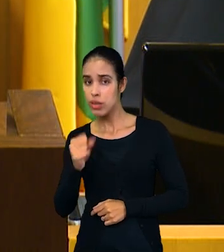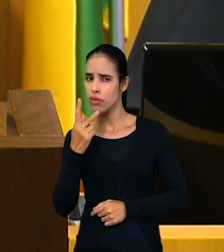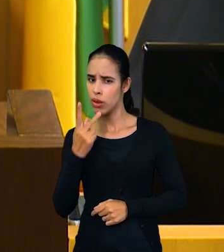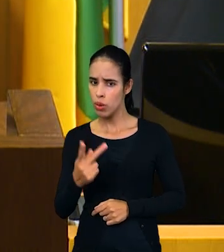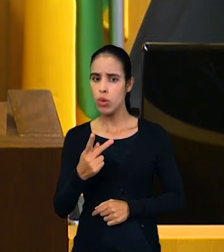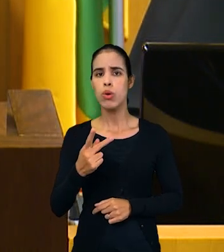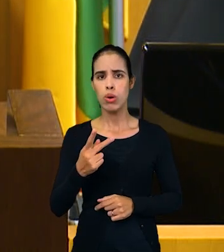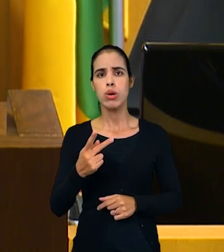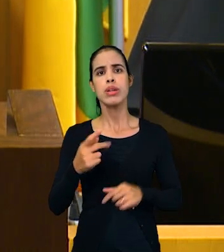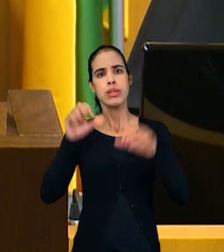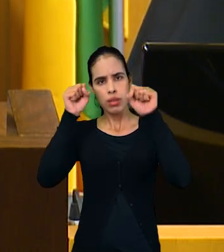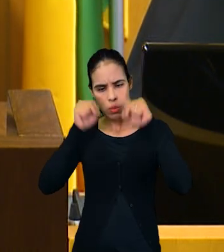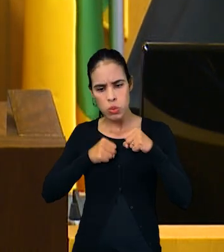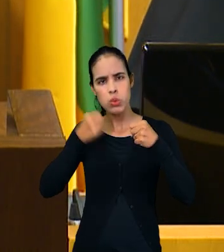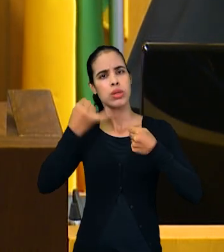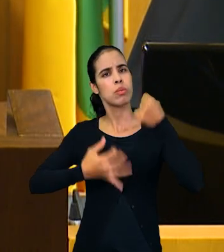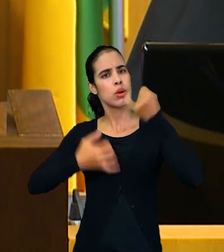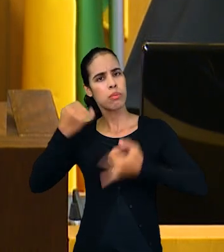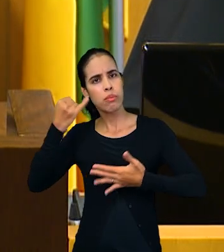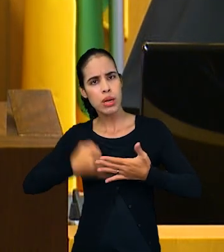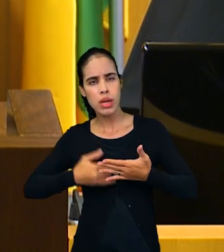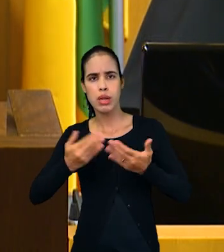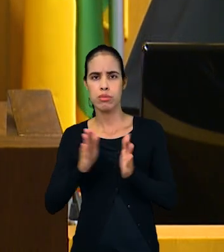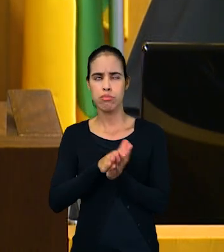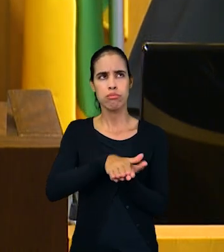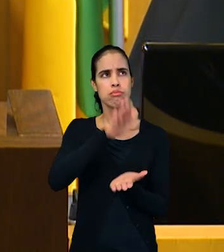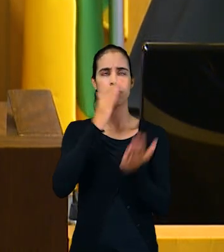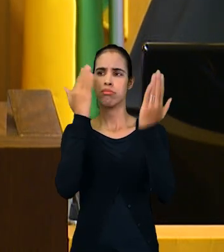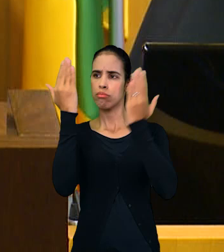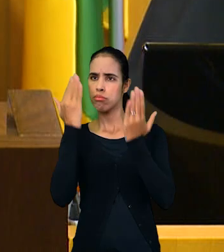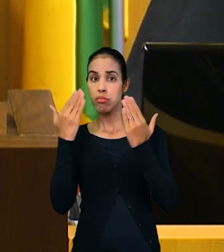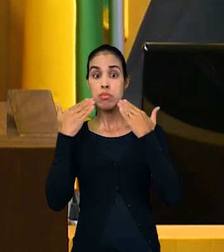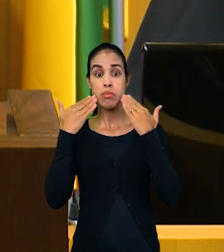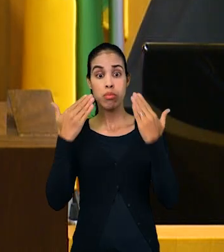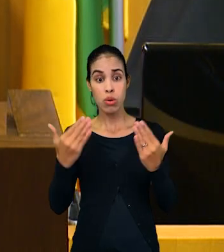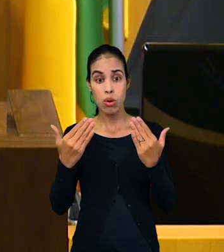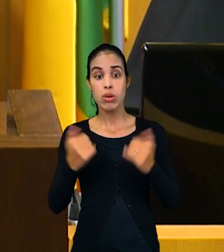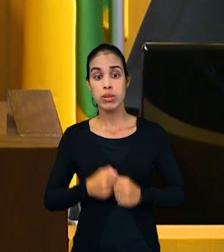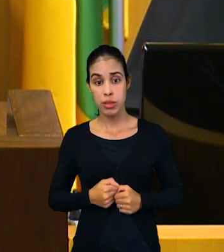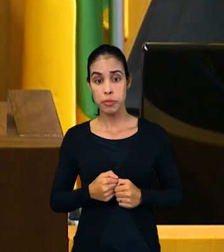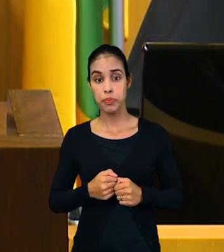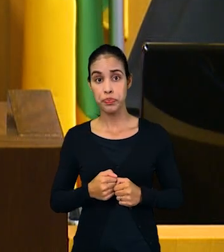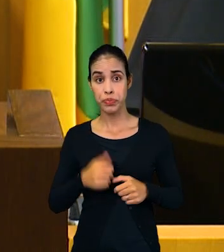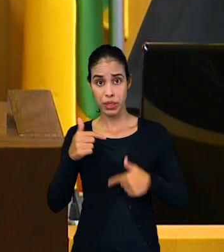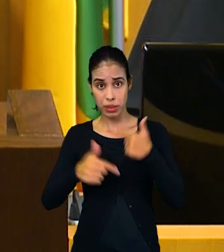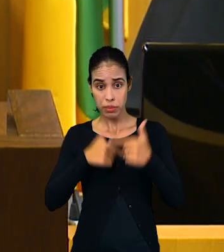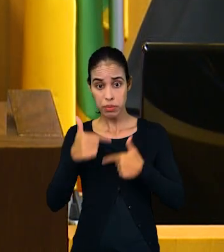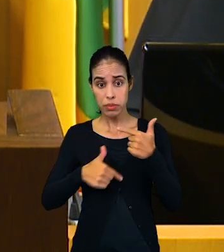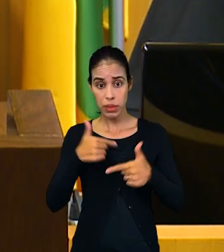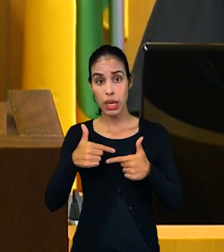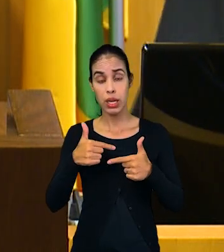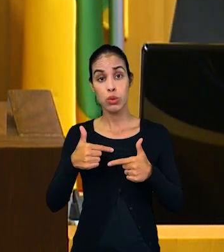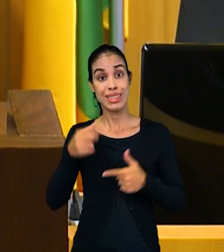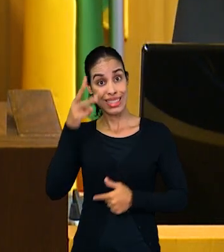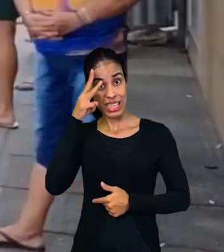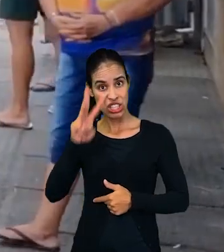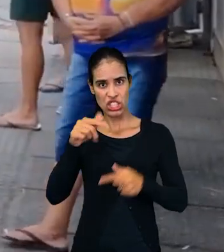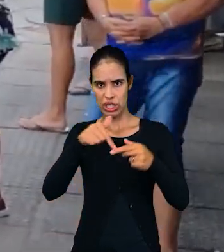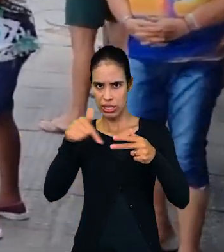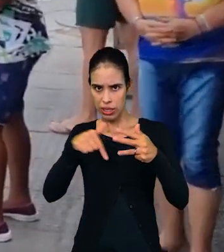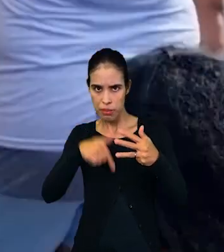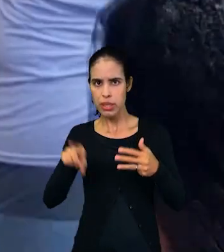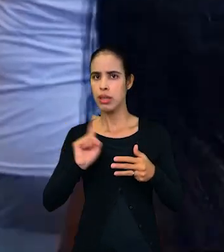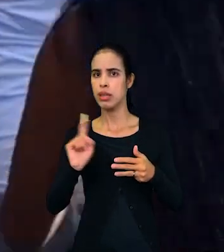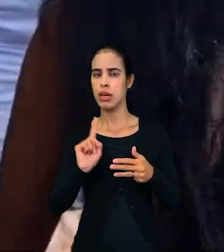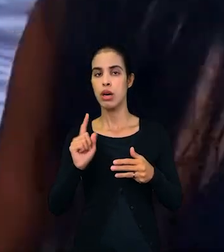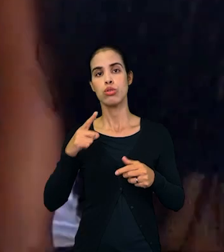Alencar considerou que depoimentos incluídos no processo indicavam que o trabalho era prestado em menos de 3 dias na semana e que havia